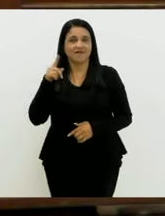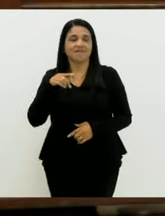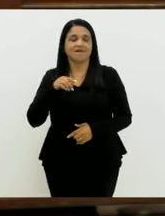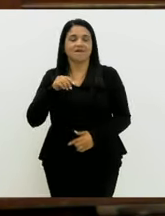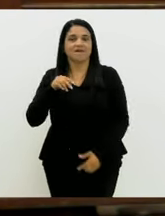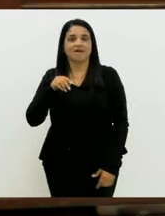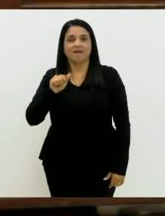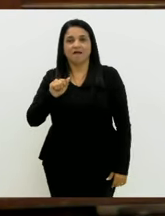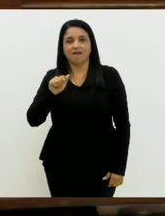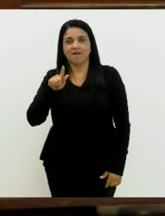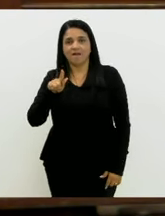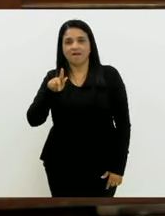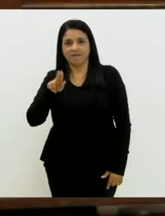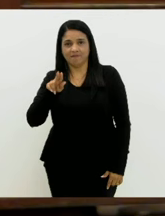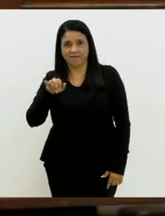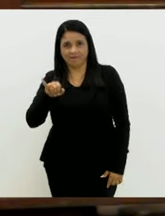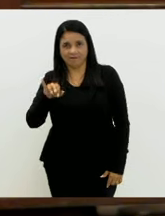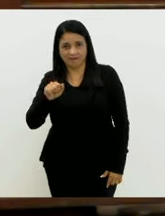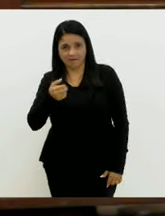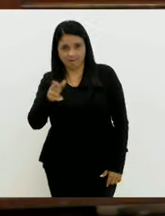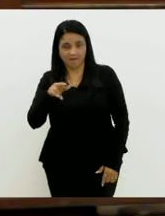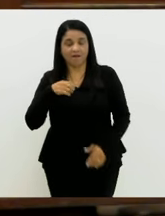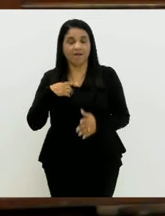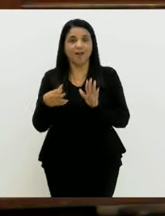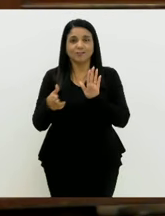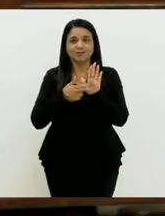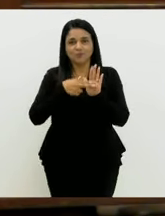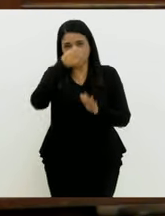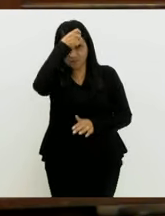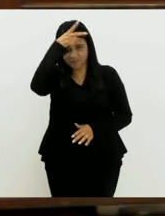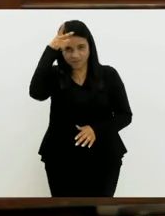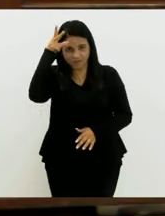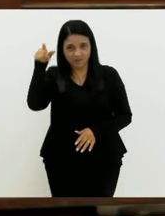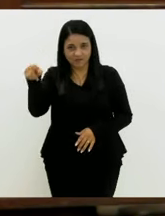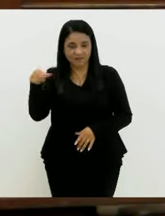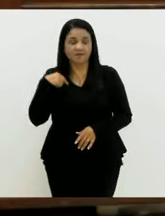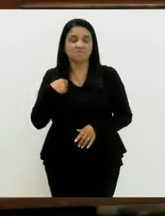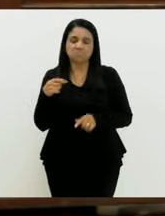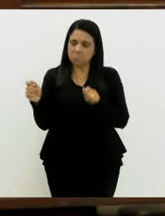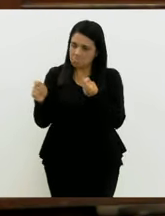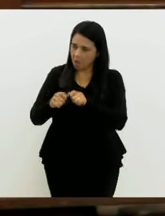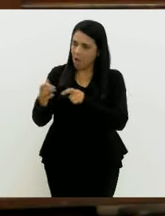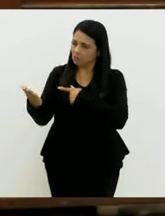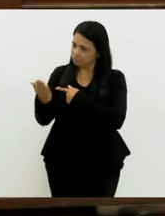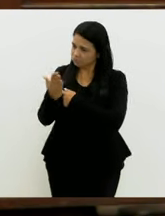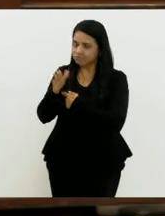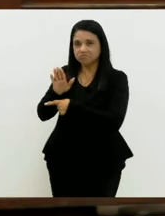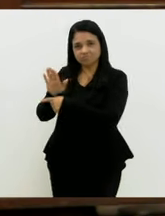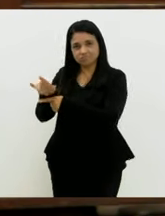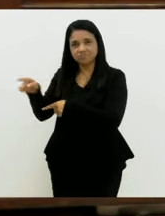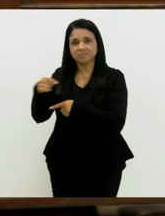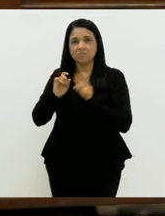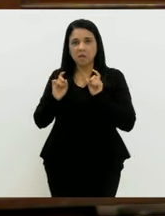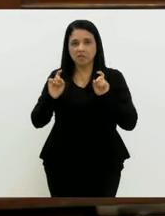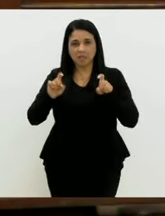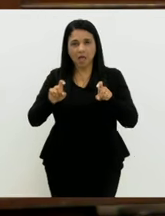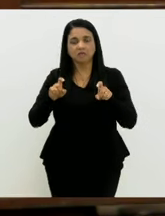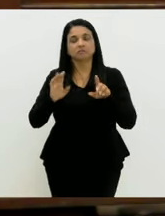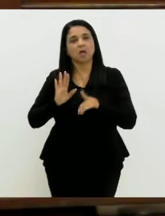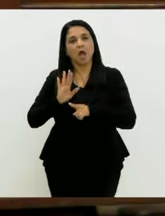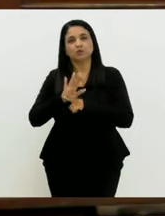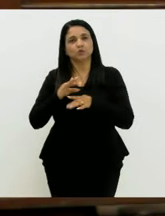do município, e dizer que ele pode contar com esse deputado aqui, com o nosso mandato, para ajudar no que for